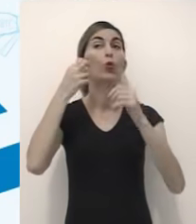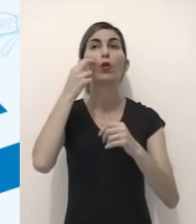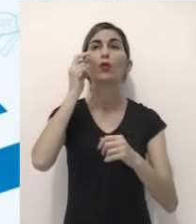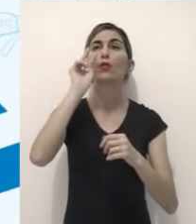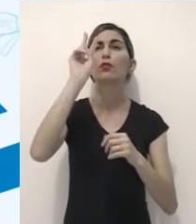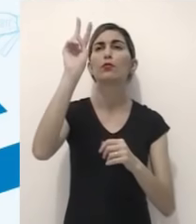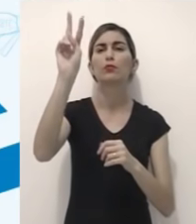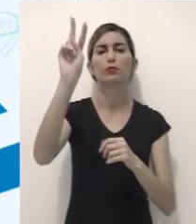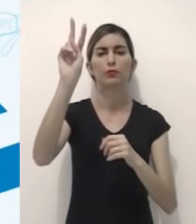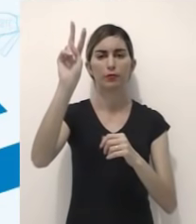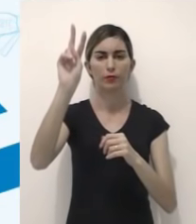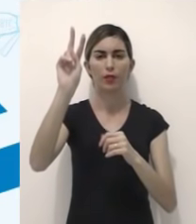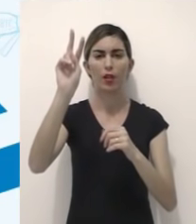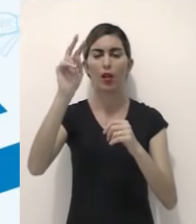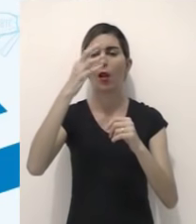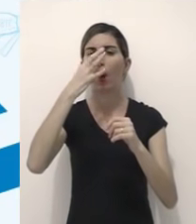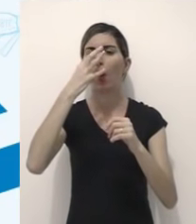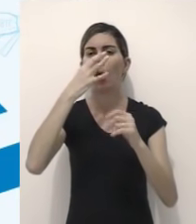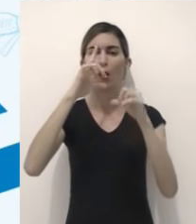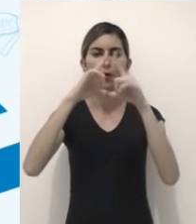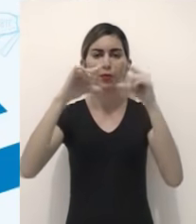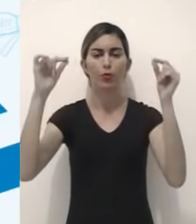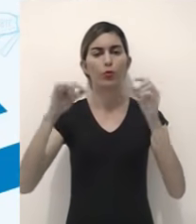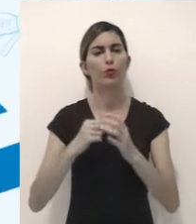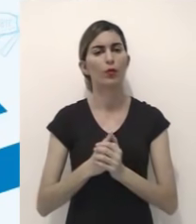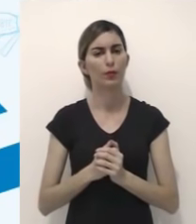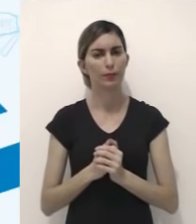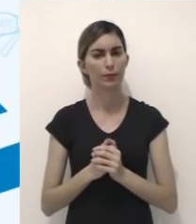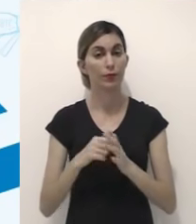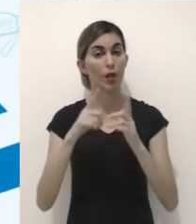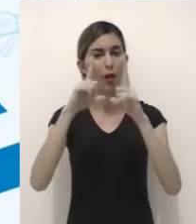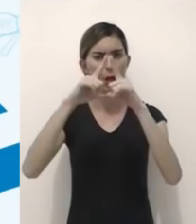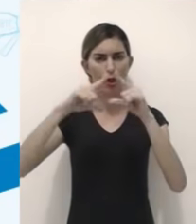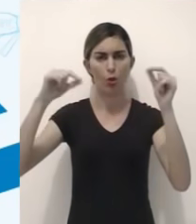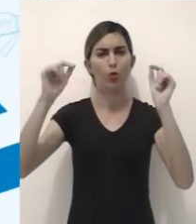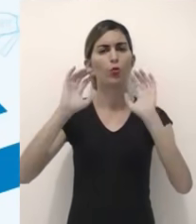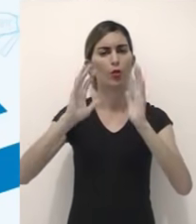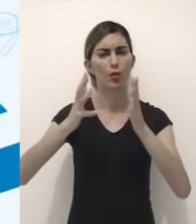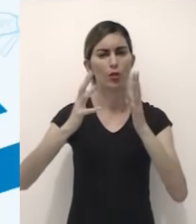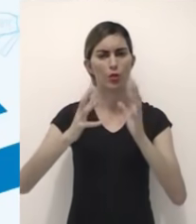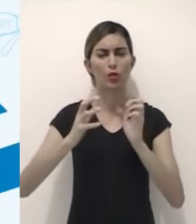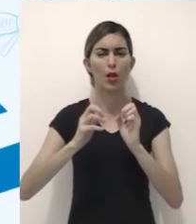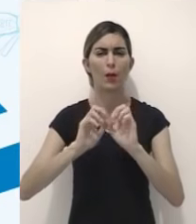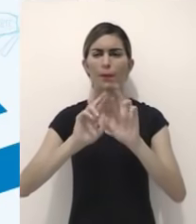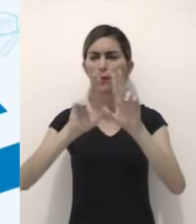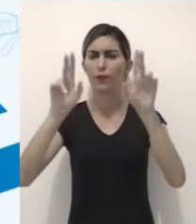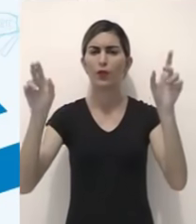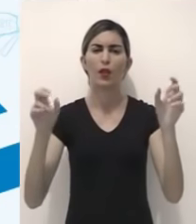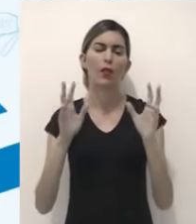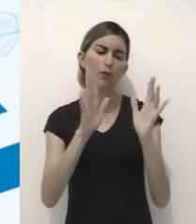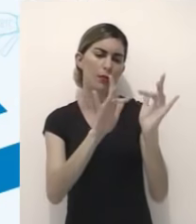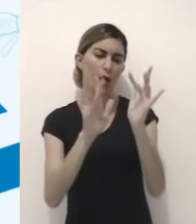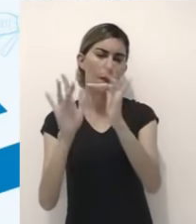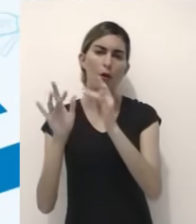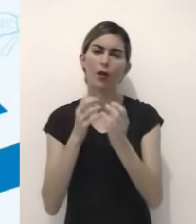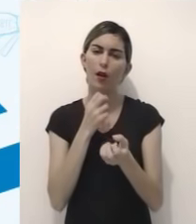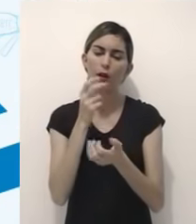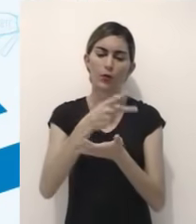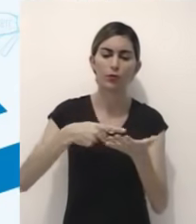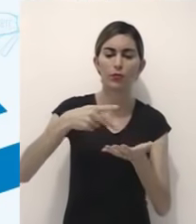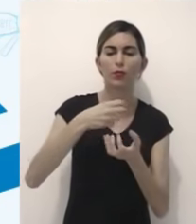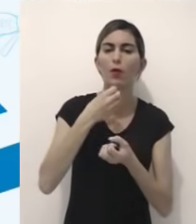em mente quando você observa a Lua? A Lua, ela já inspirou muitos